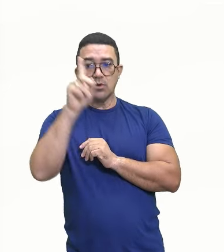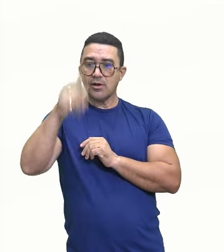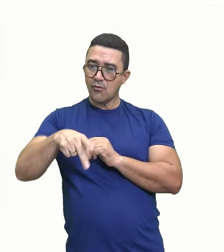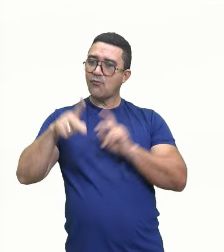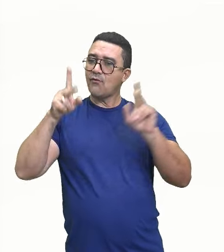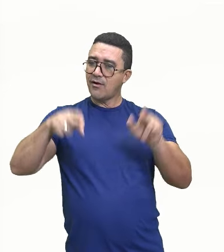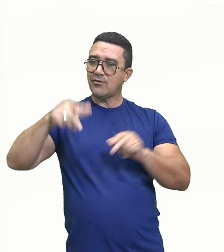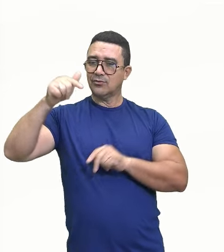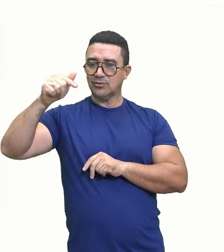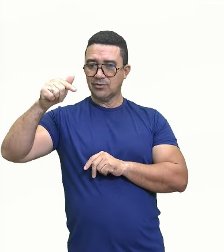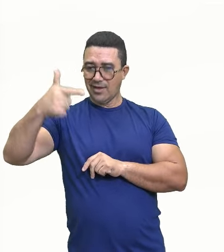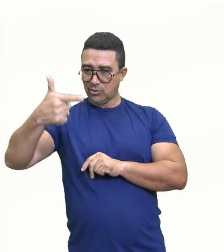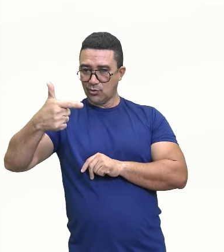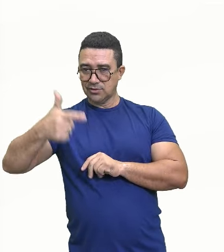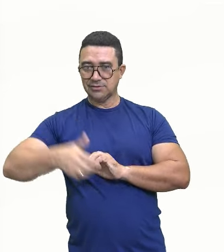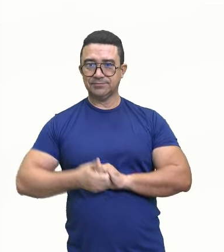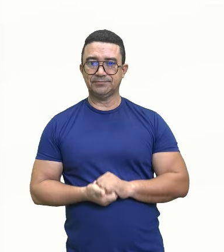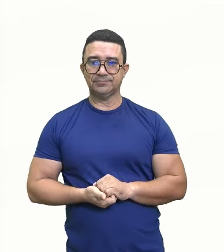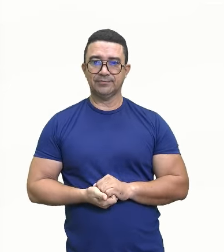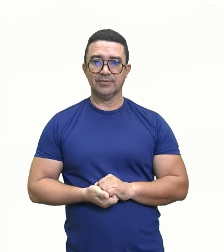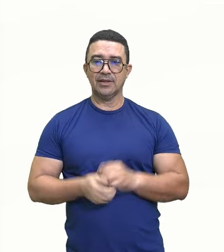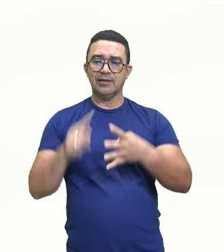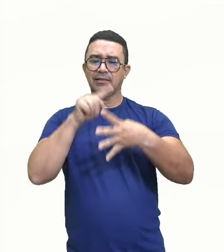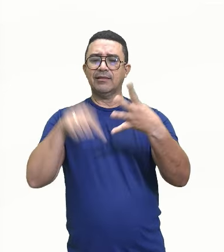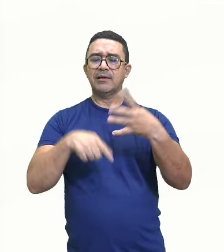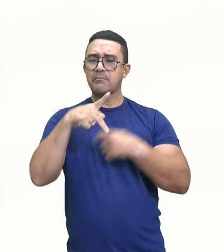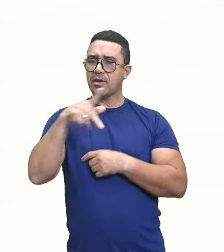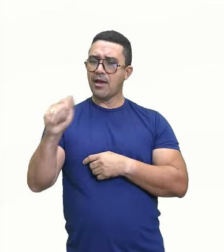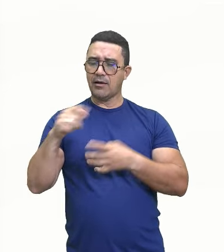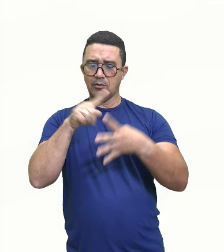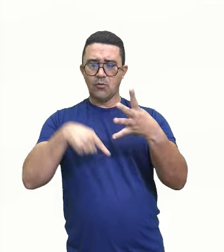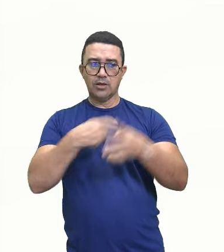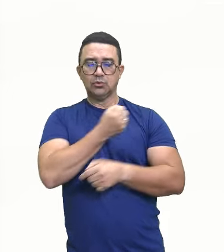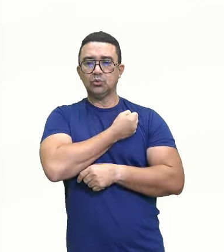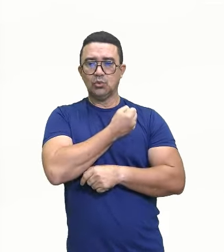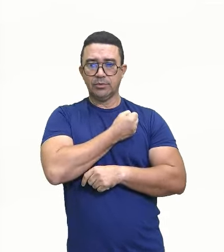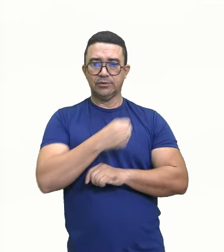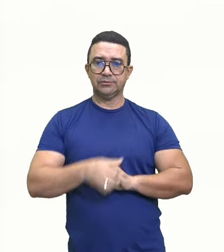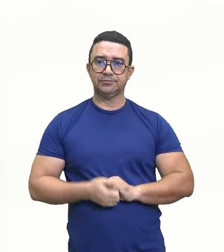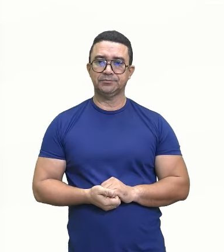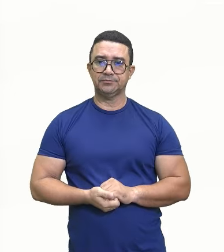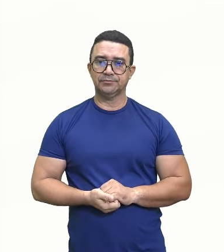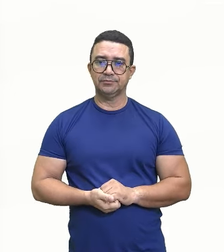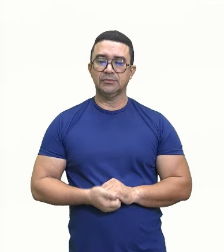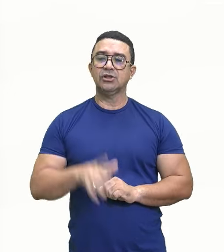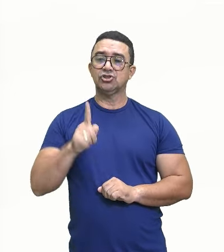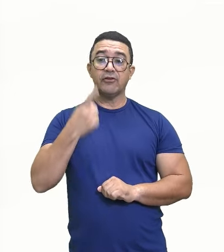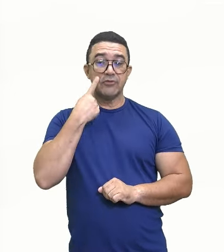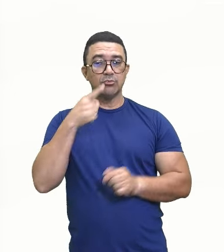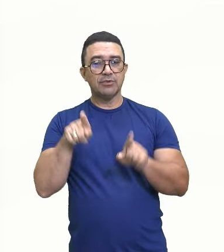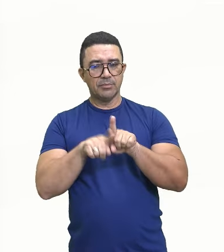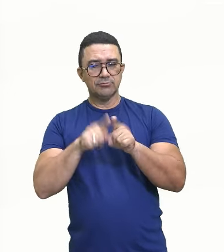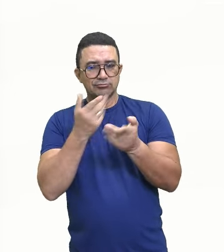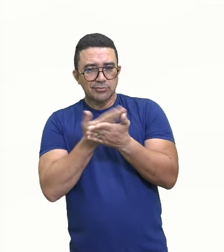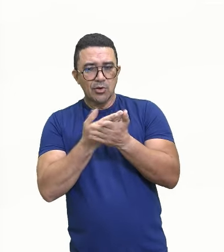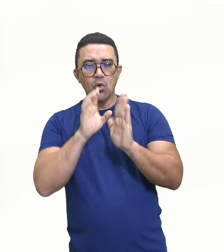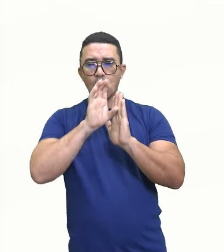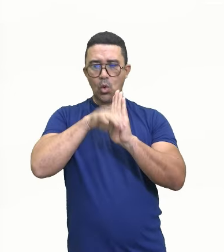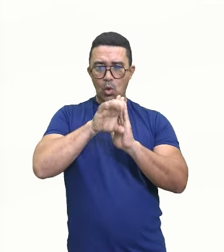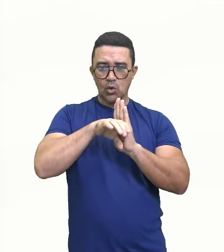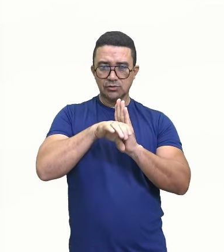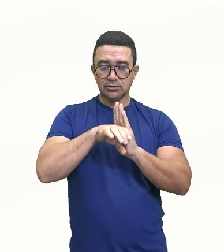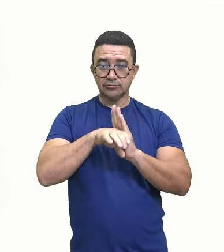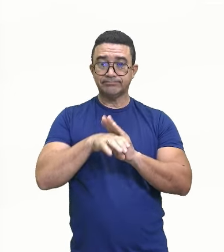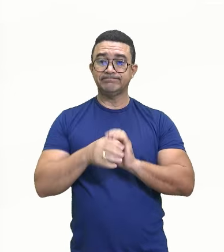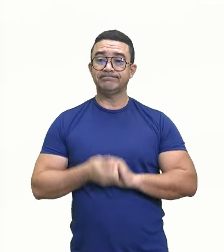aqui nós temos uma PA de 4 termos. Até aí tudo bem, vimos isso, já vimos o conceito. E o que mais? Mas